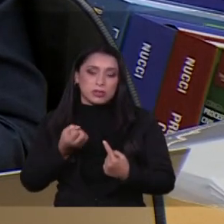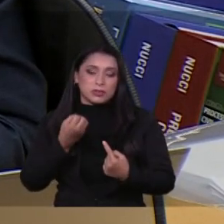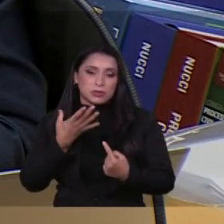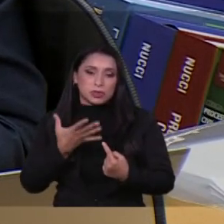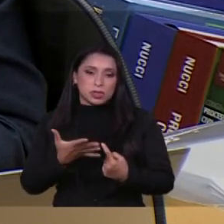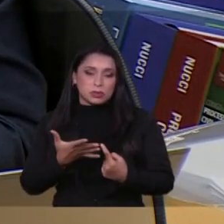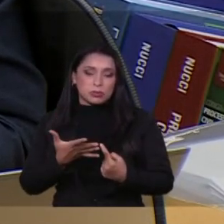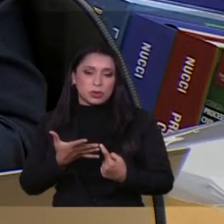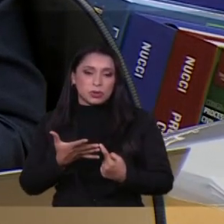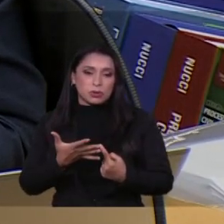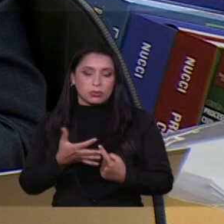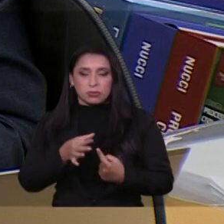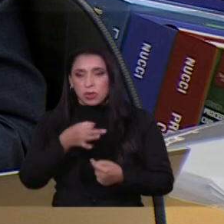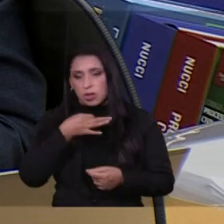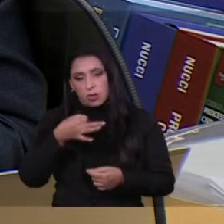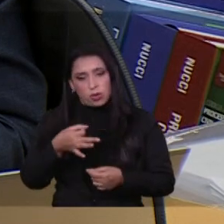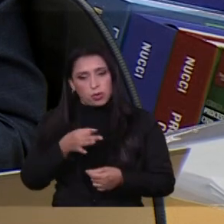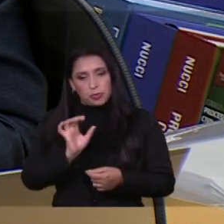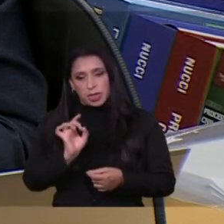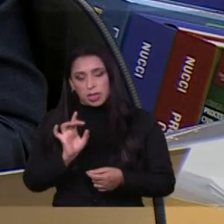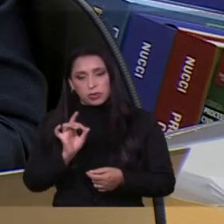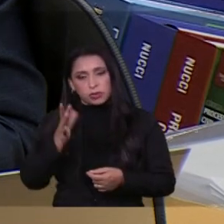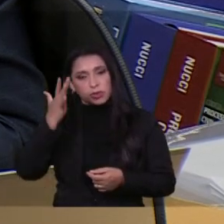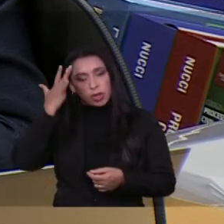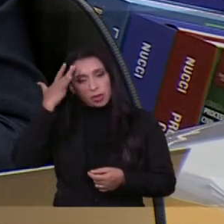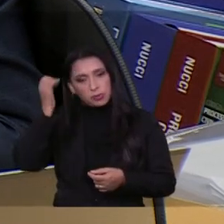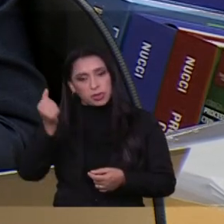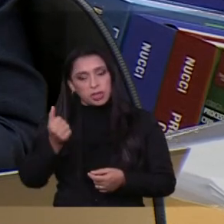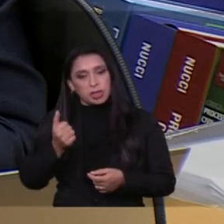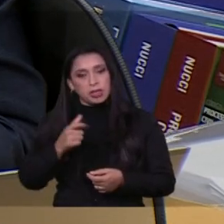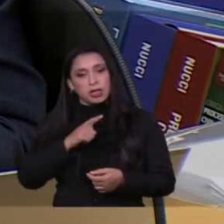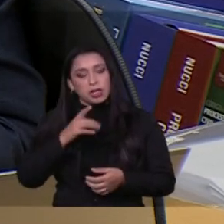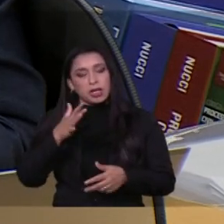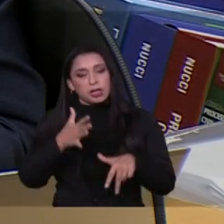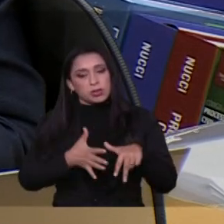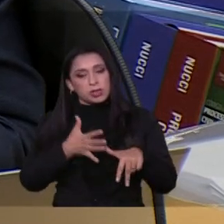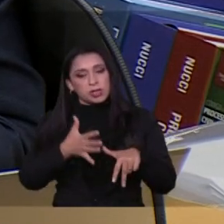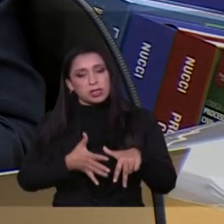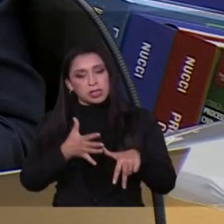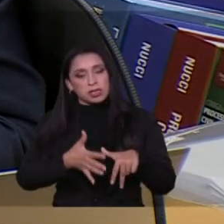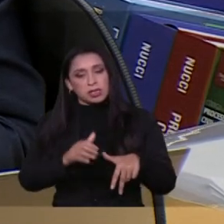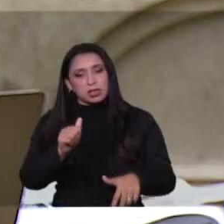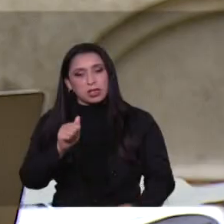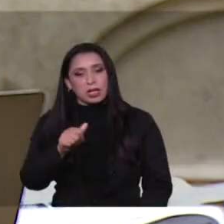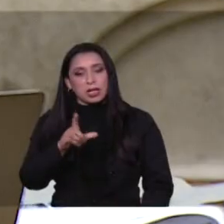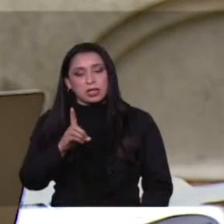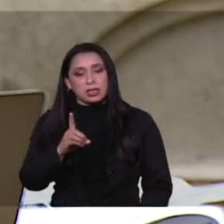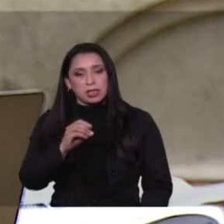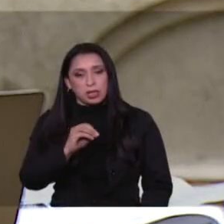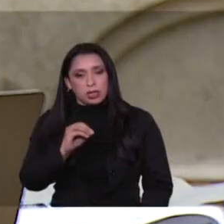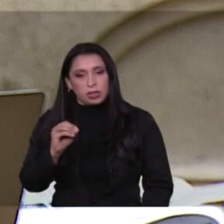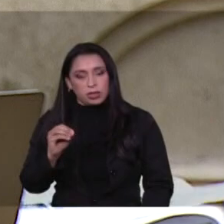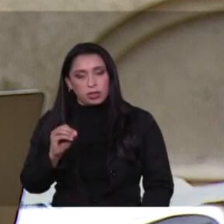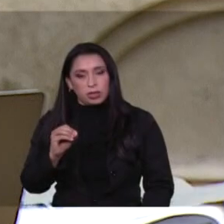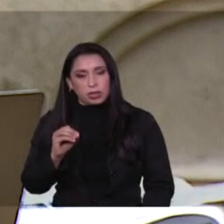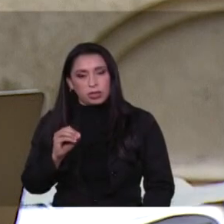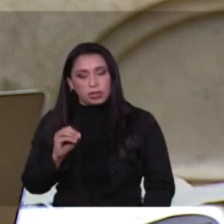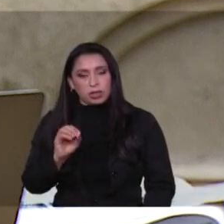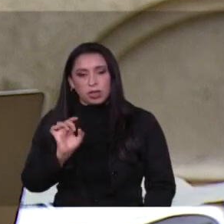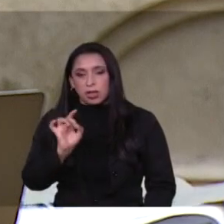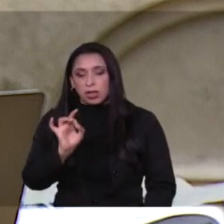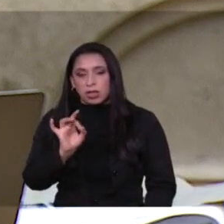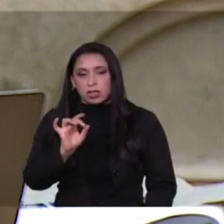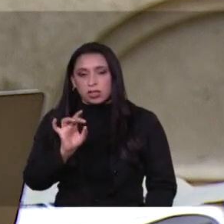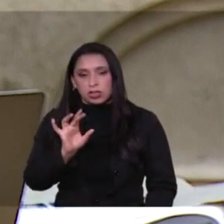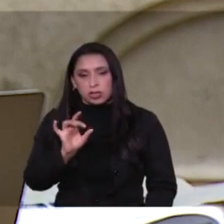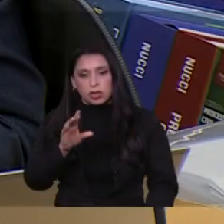se me permite a sugestão, amanhã, ao menos, ouvirmos as sustentações orais na ADO. E mais, Vossa Excelência, depois só votaria